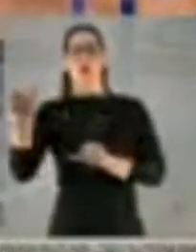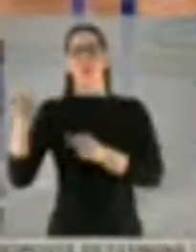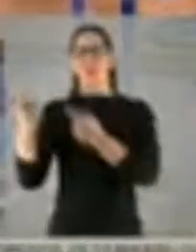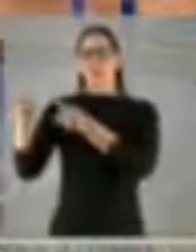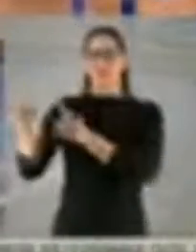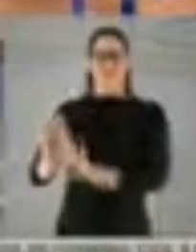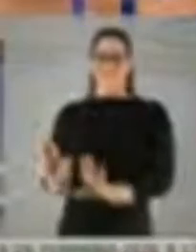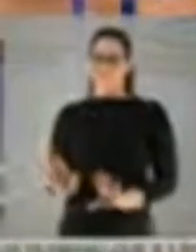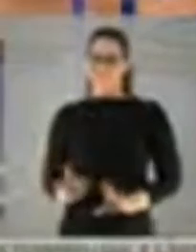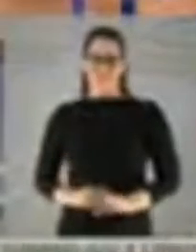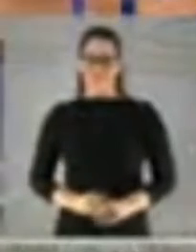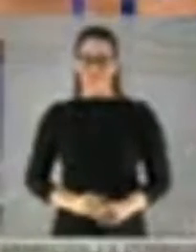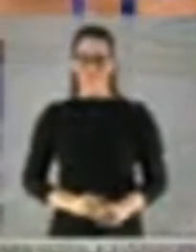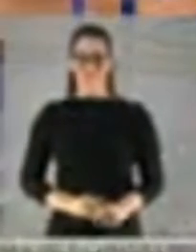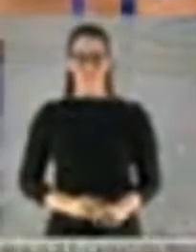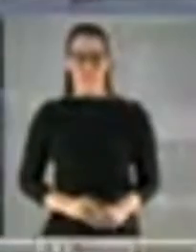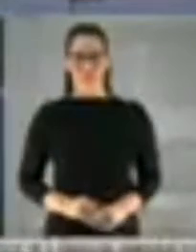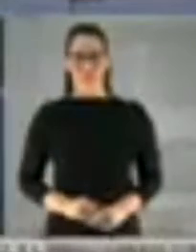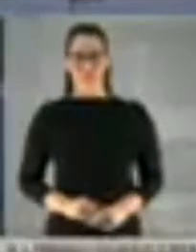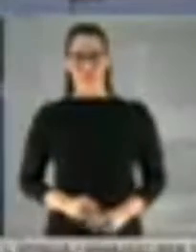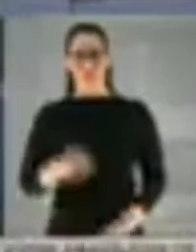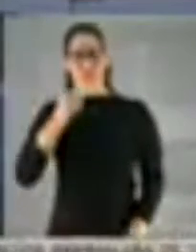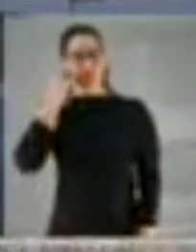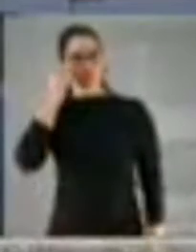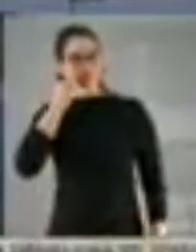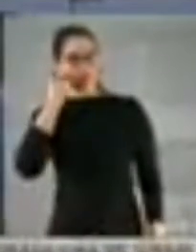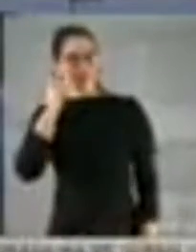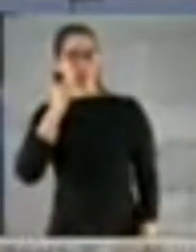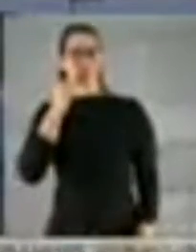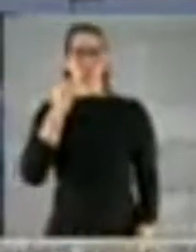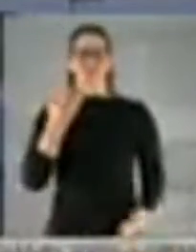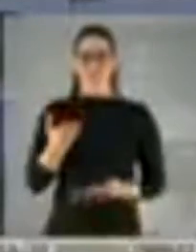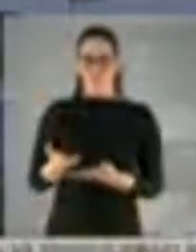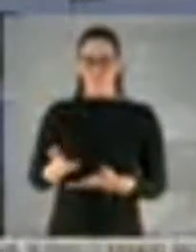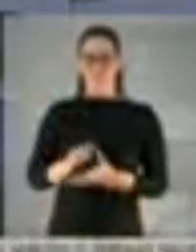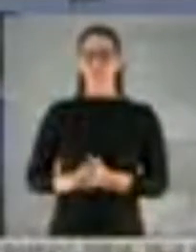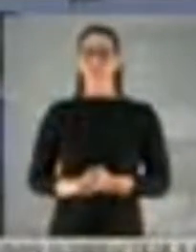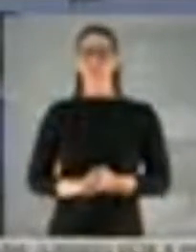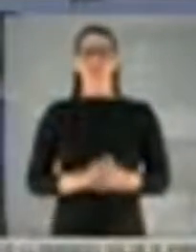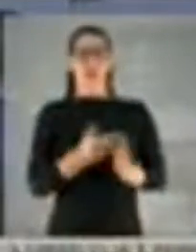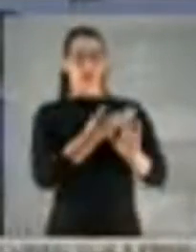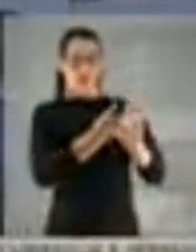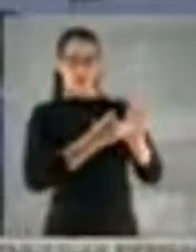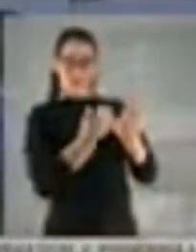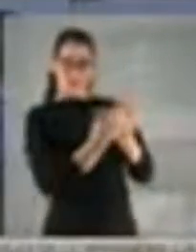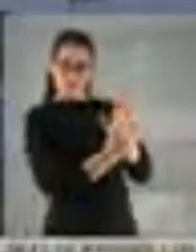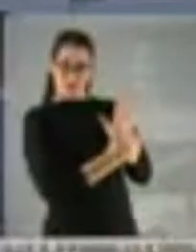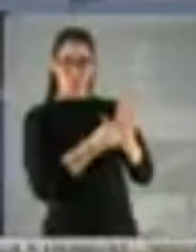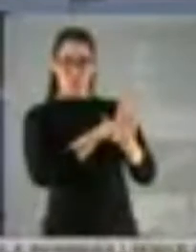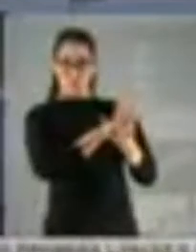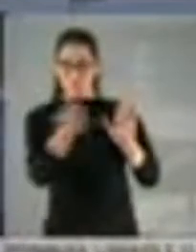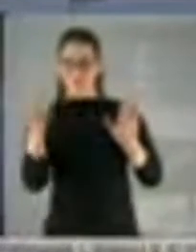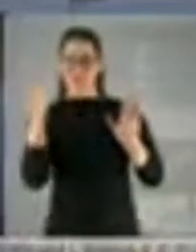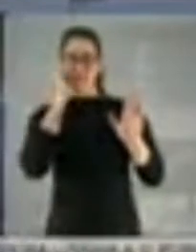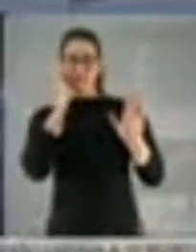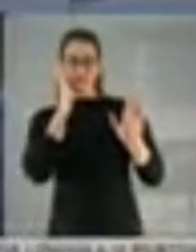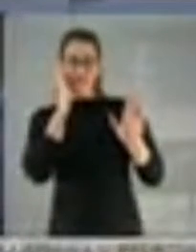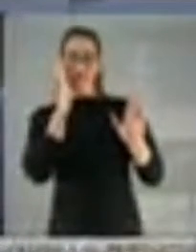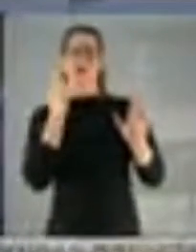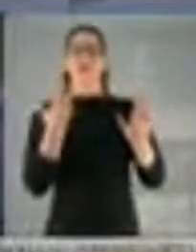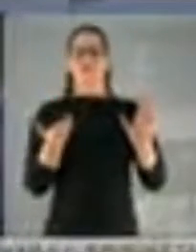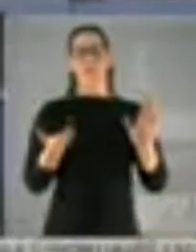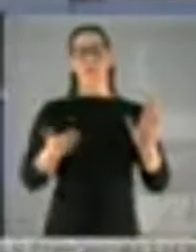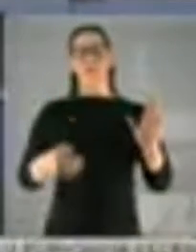provocação. Senador Randolph, por favor. Presidente, as vedações, que é de conhecimento dessa Comissão Parlamentar de